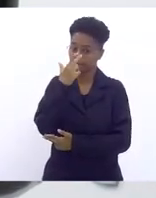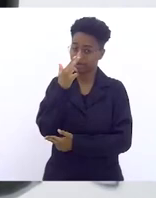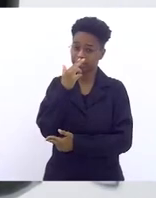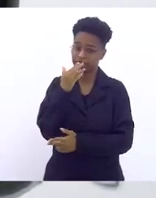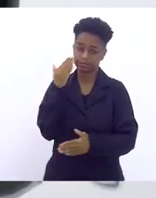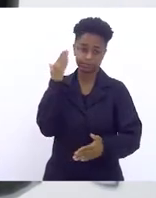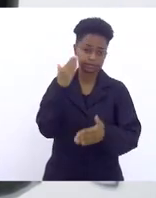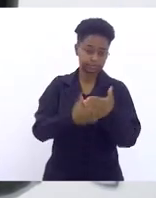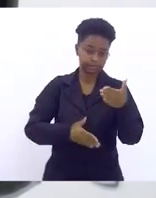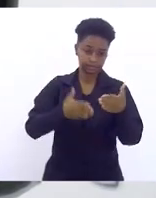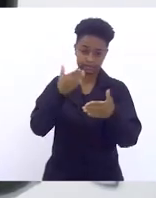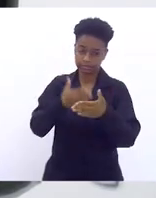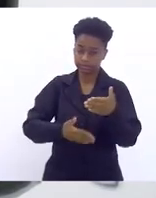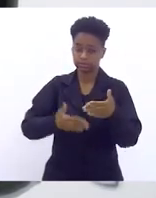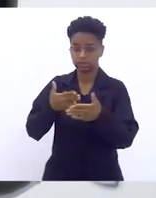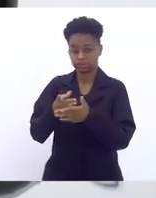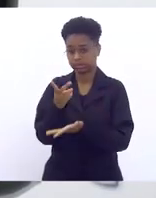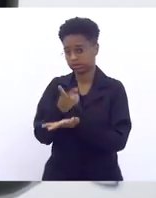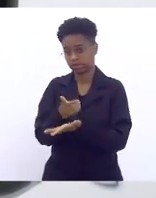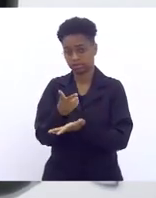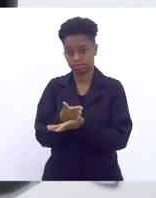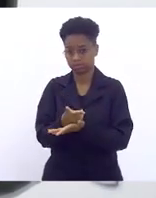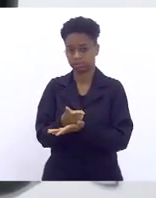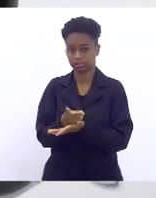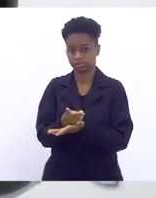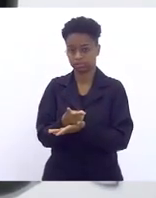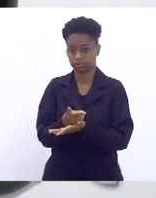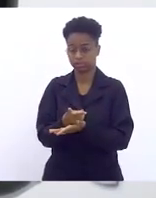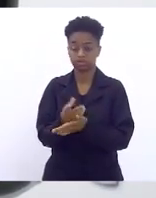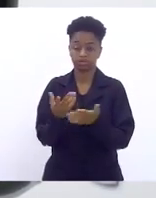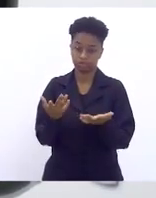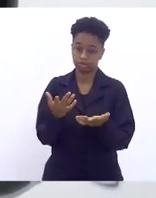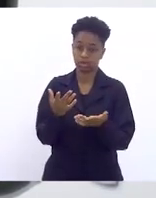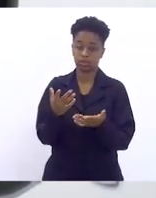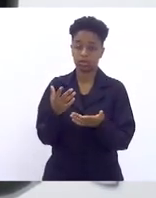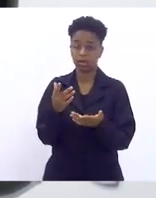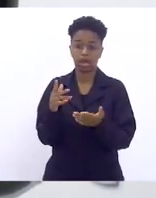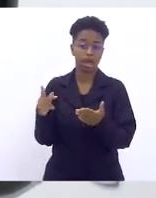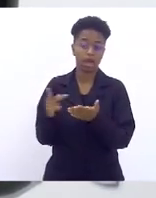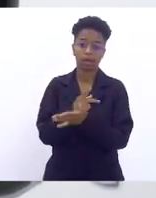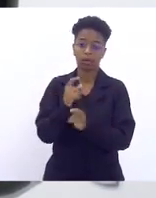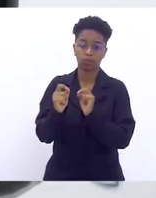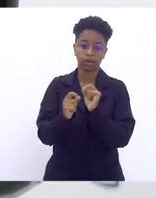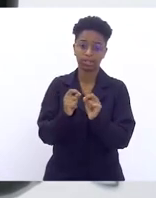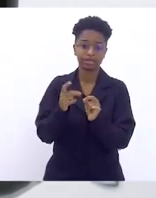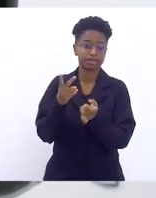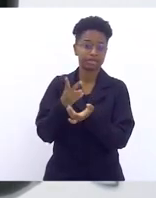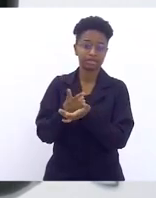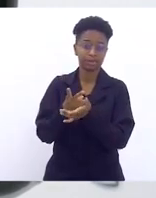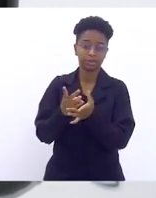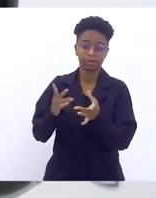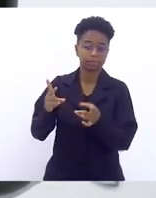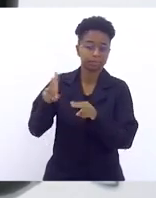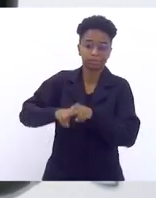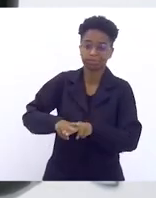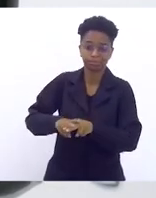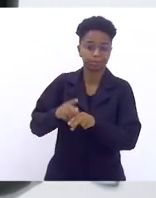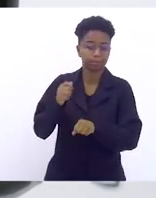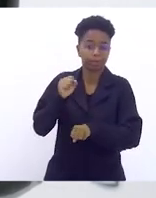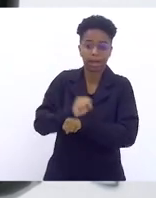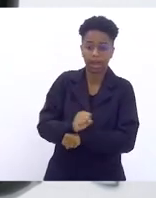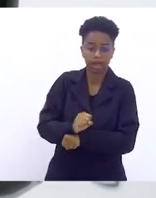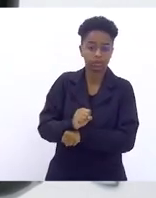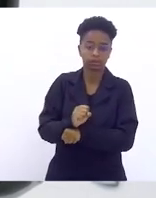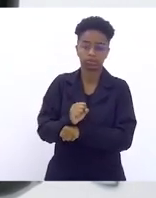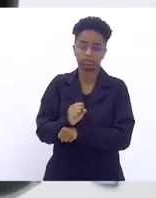ela a tendência ela é esgotar né levar para o fundo então assim eu tenho